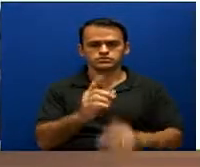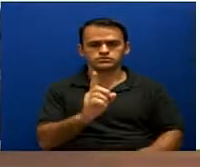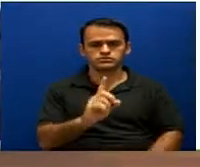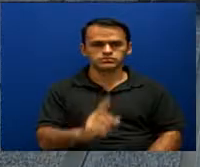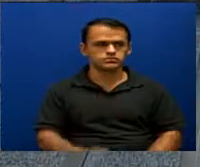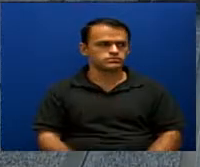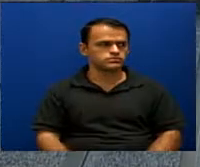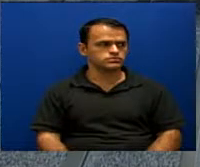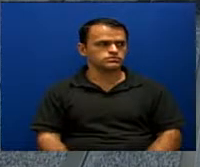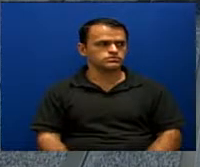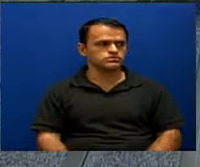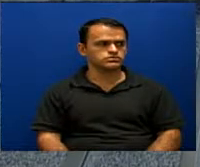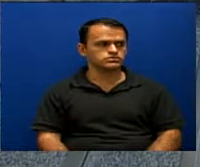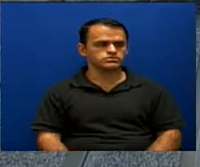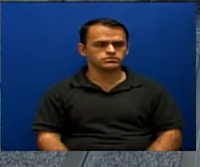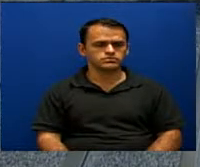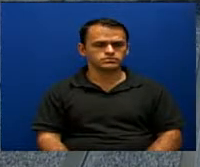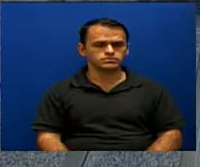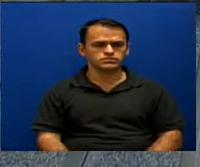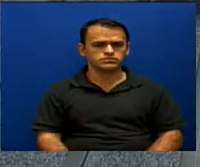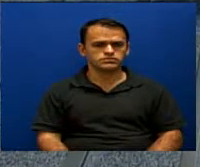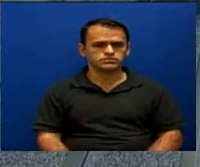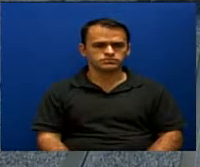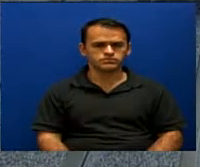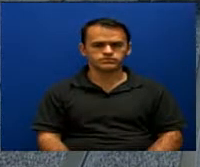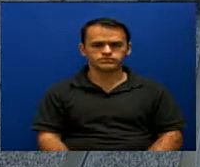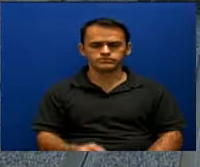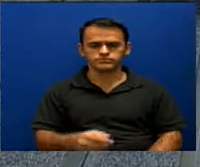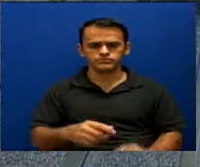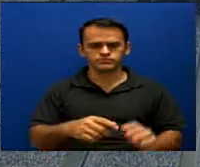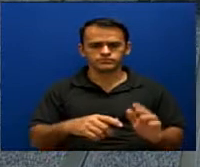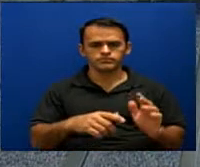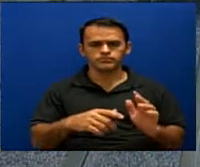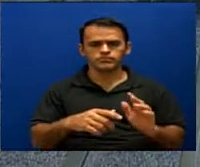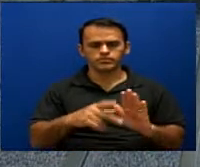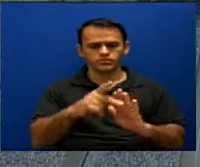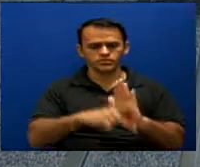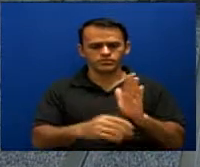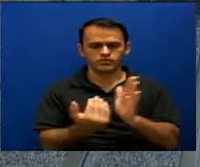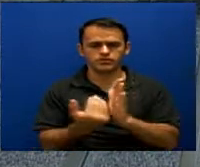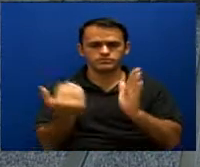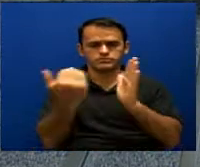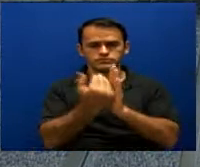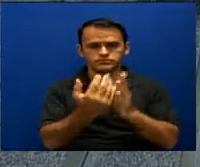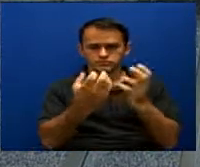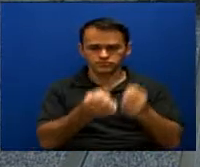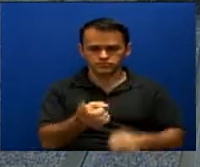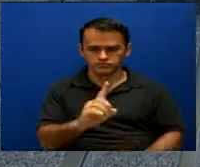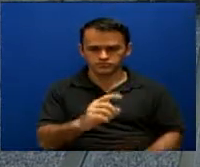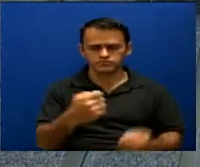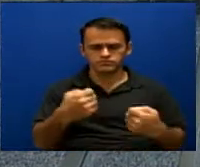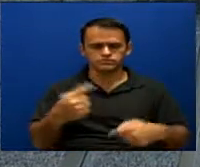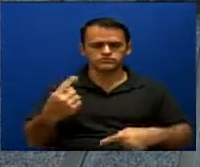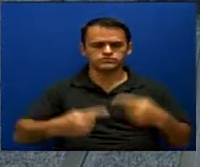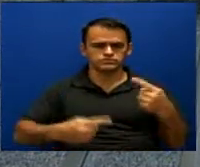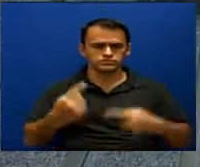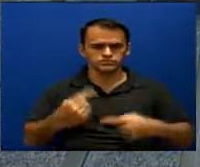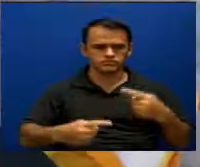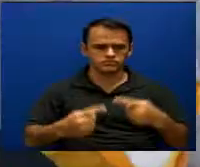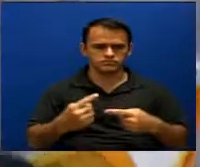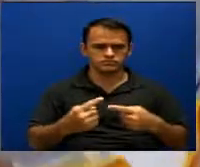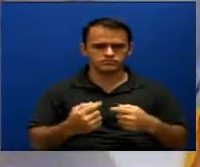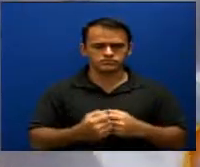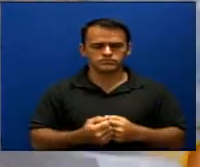mas para discutir a emenda, na verdade, tem que discutir o parecer, porque não pode nem votar a emenda que está com parecer pela rejeição. Se for para discutir a